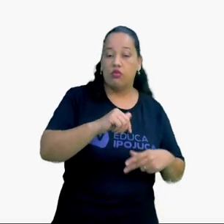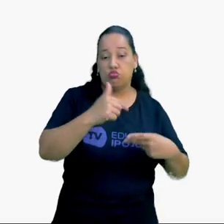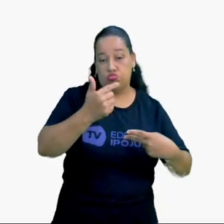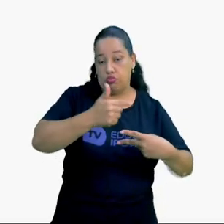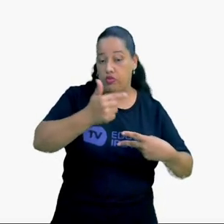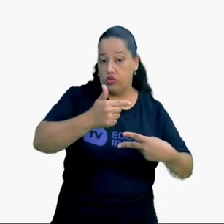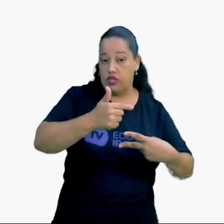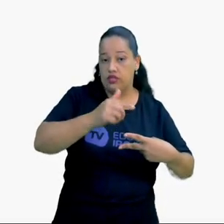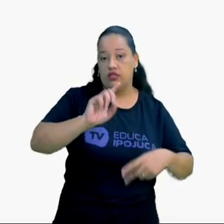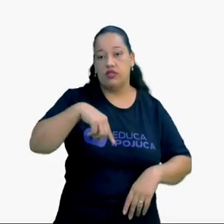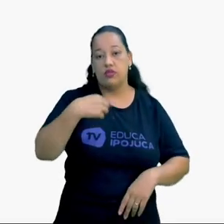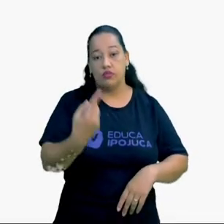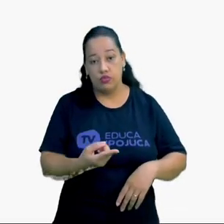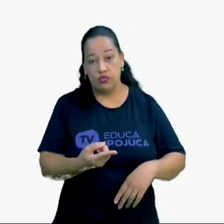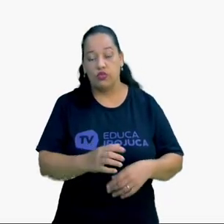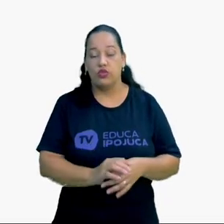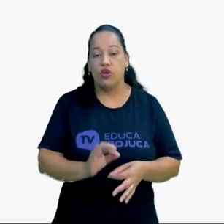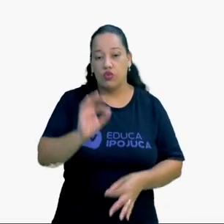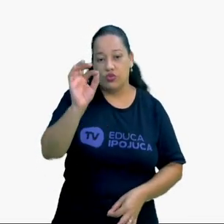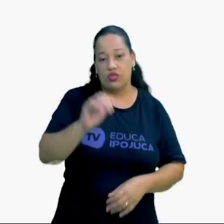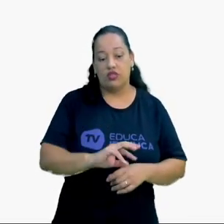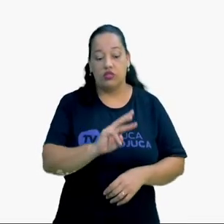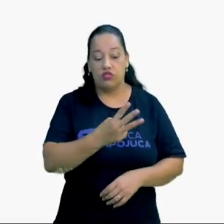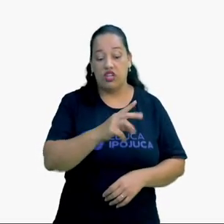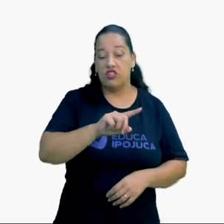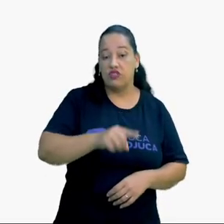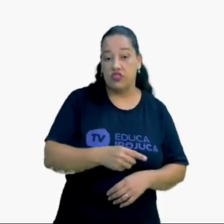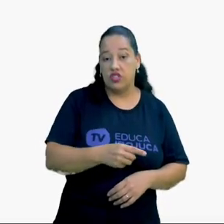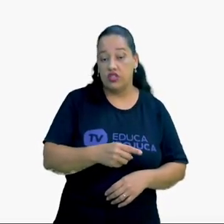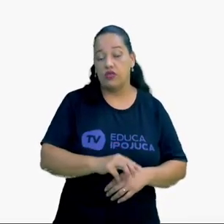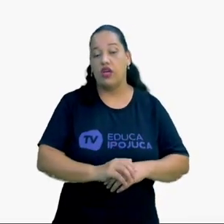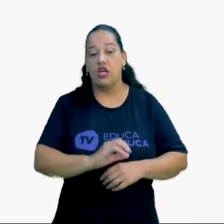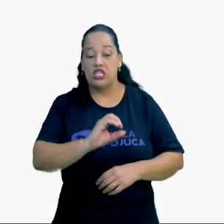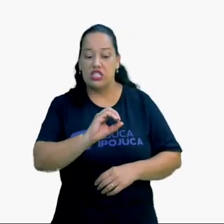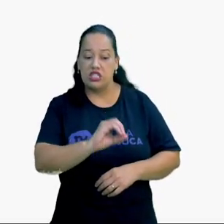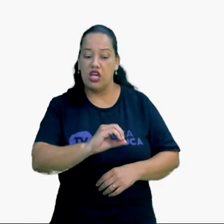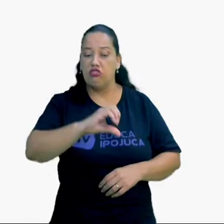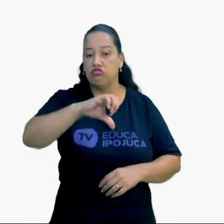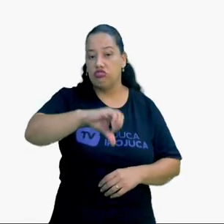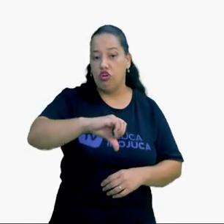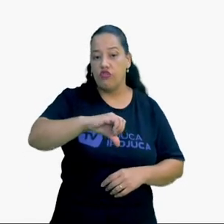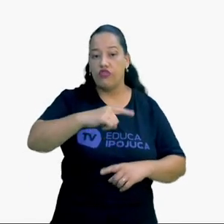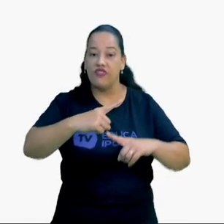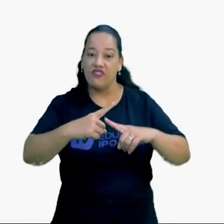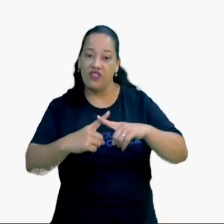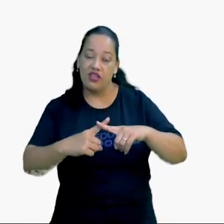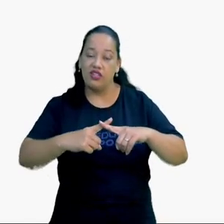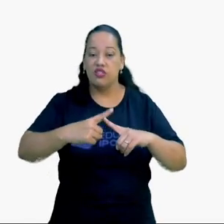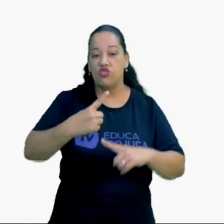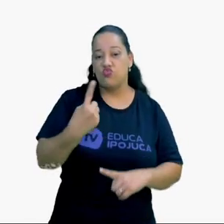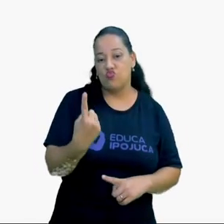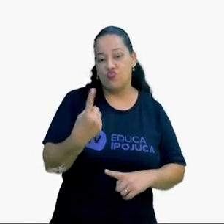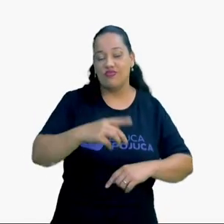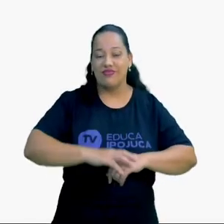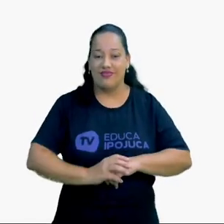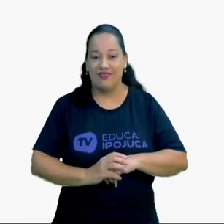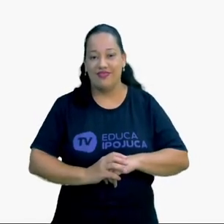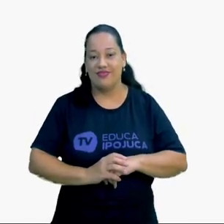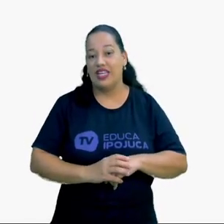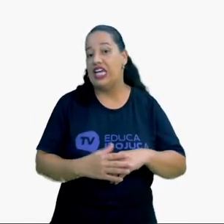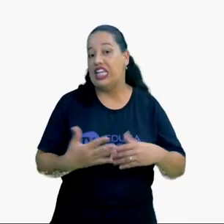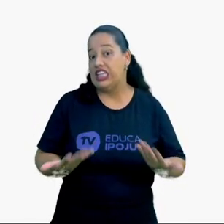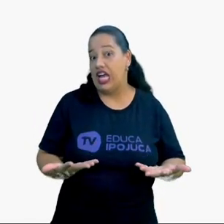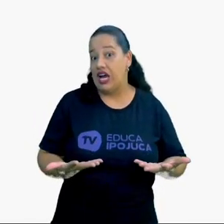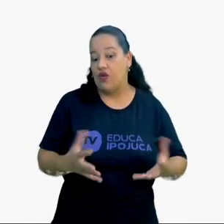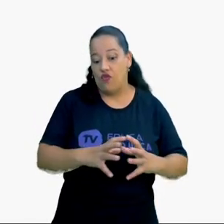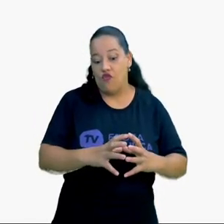agora, 3 vezes 0,09, que é 0,3 ao quadrado, vezes 1. Então, o volume